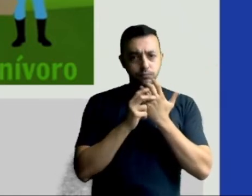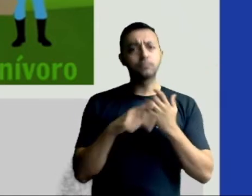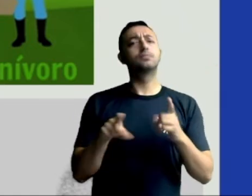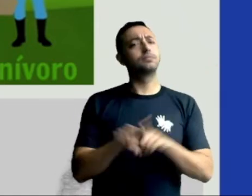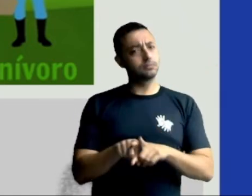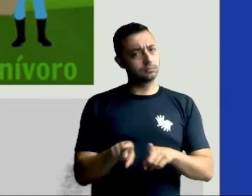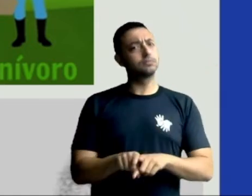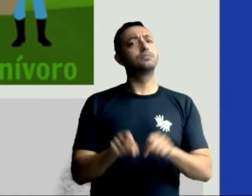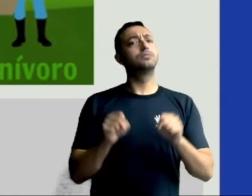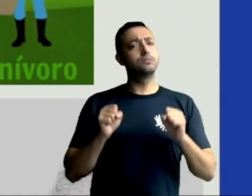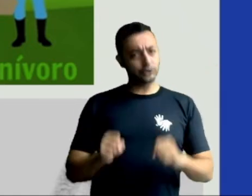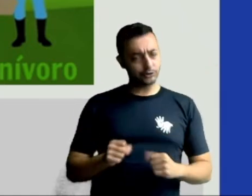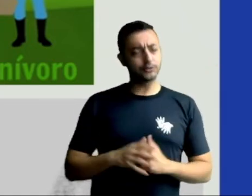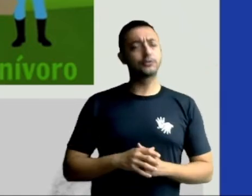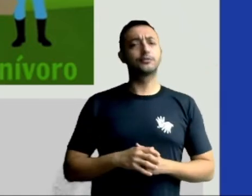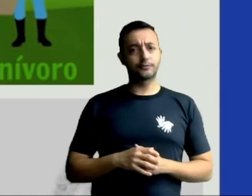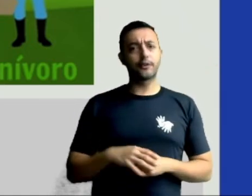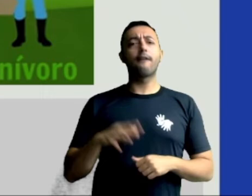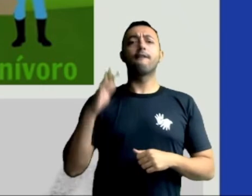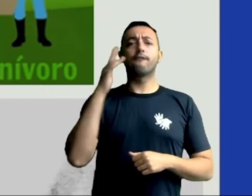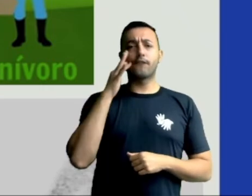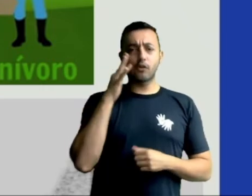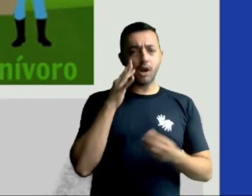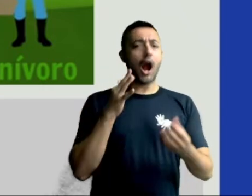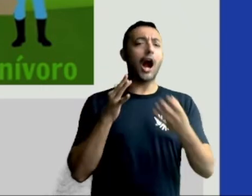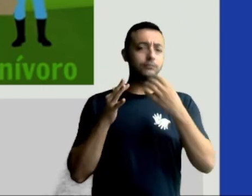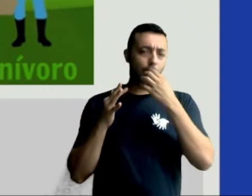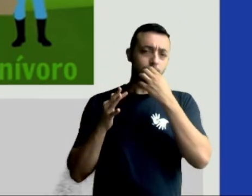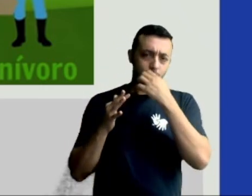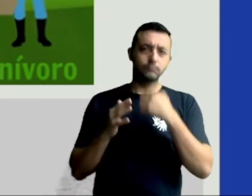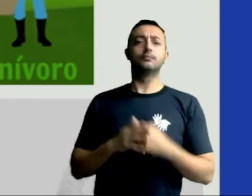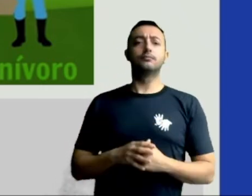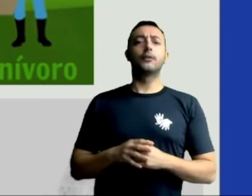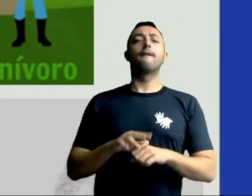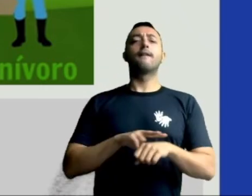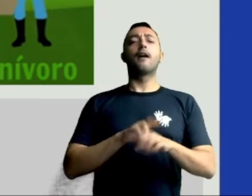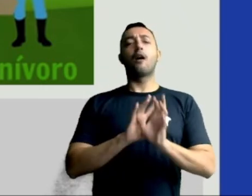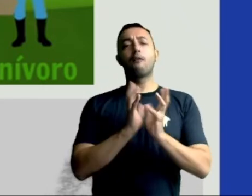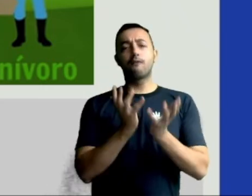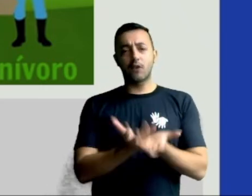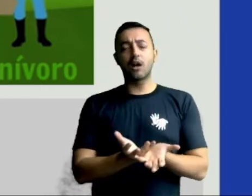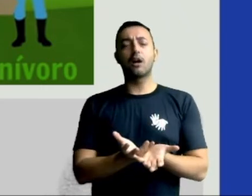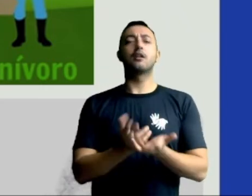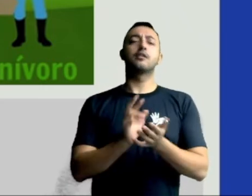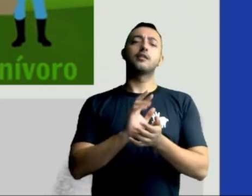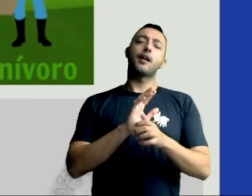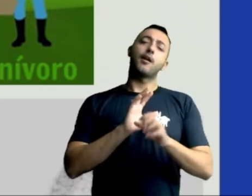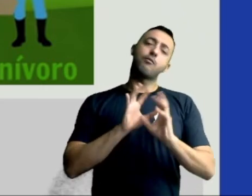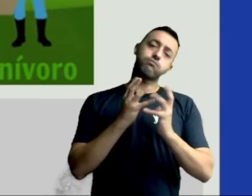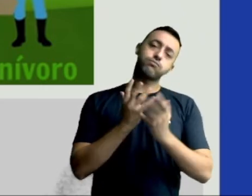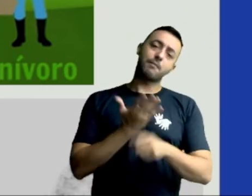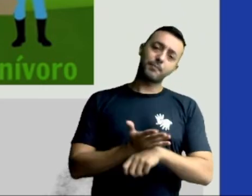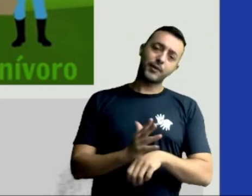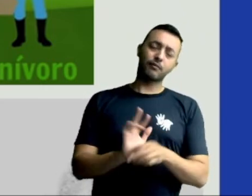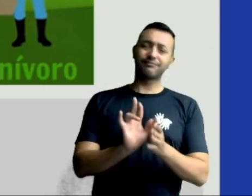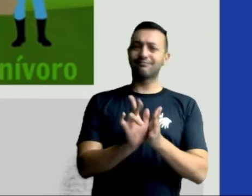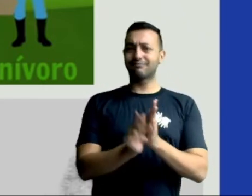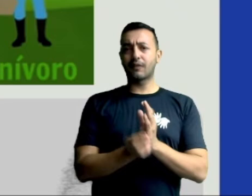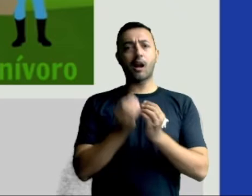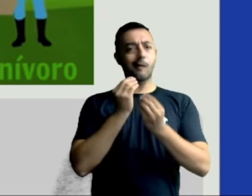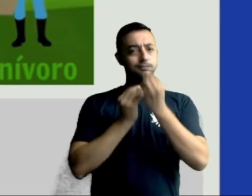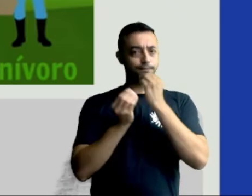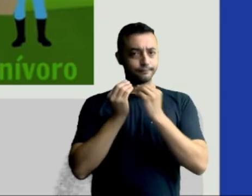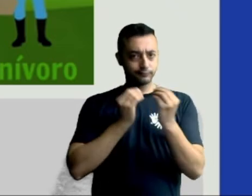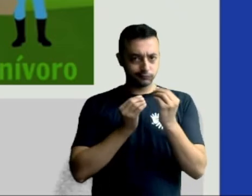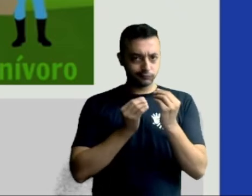come vegetais, a gente também come frutas, come folhas, como alface, a selga, entre outras, tá?